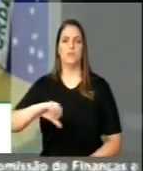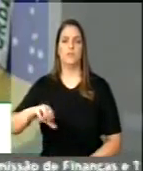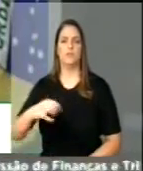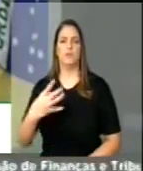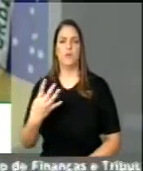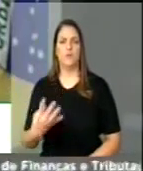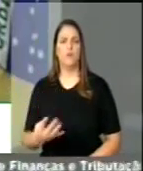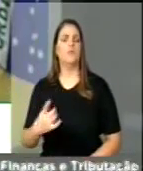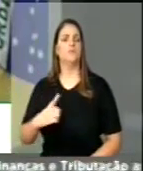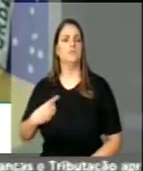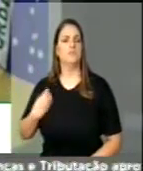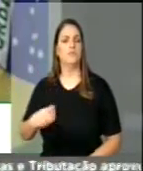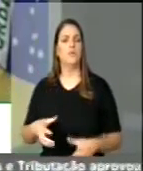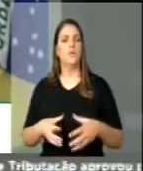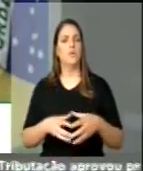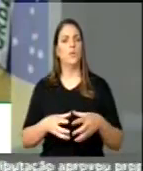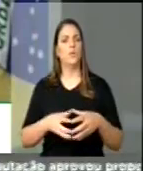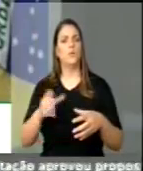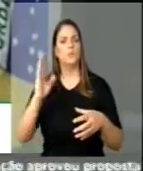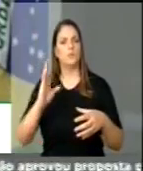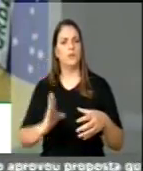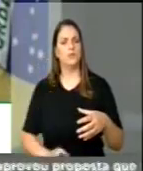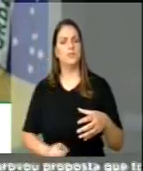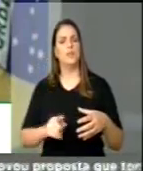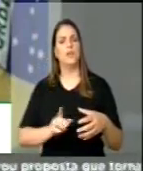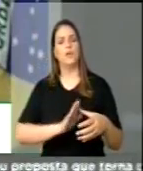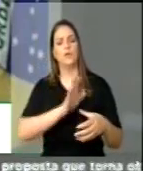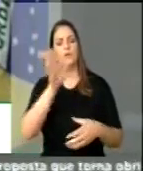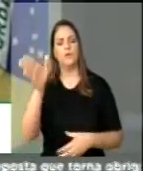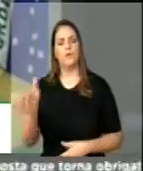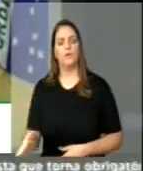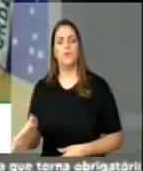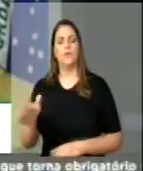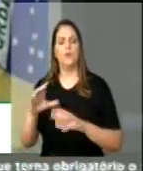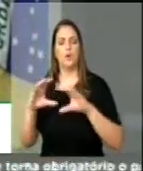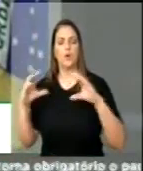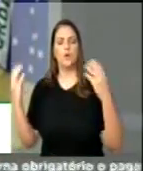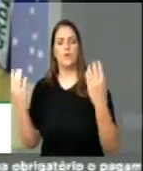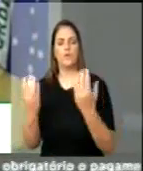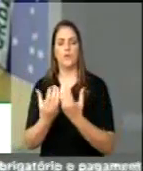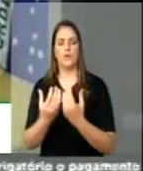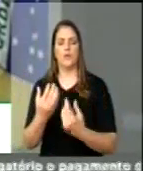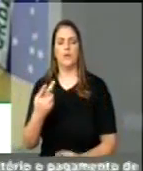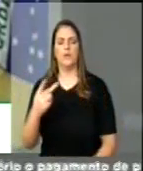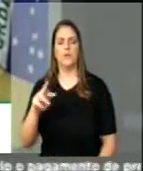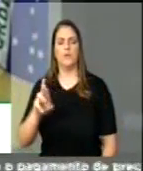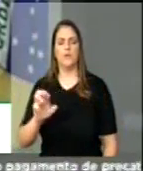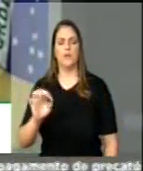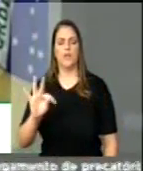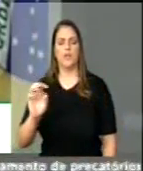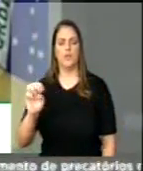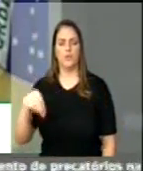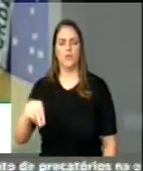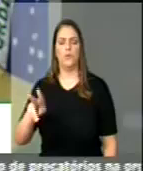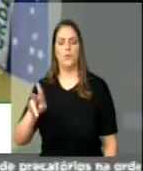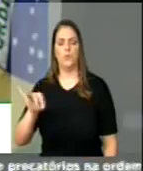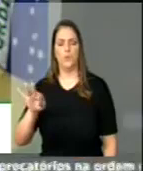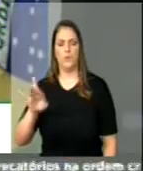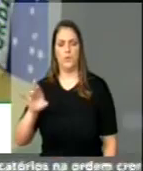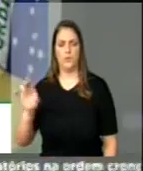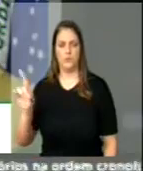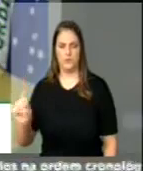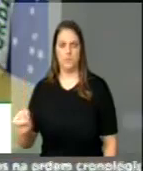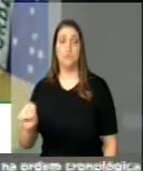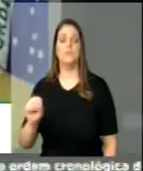delegação brasileira, presente à Conferência de Bretton Woods, realizada nos Estados Unidos, com o